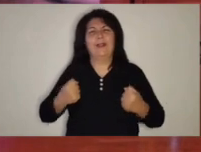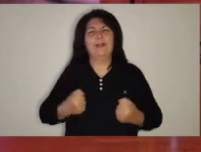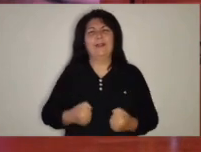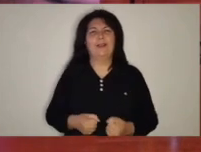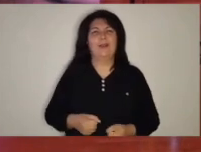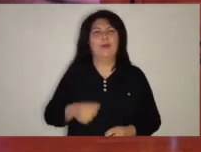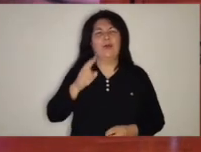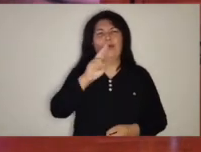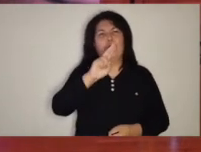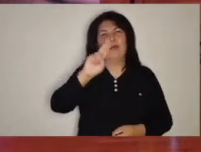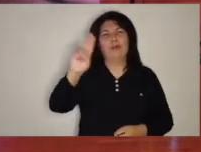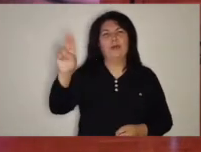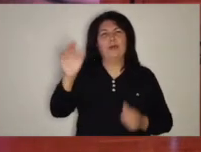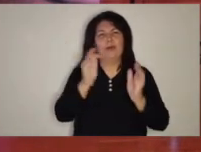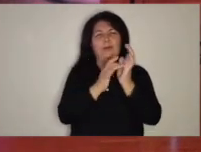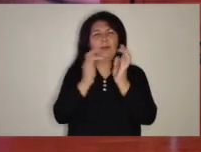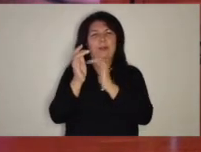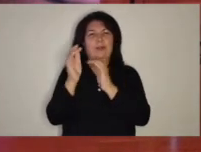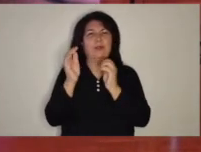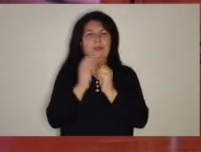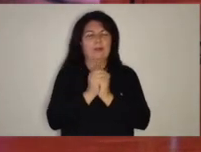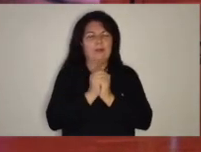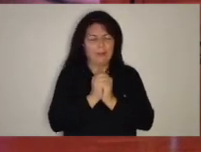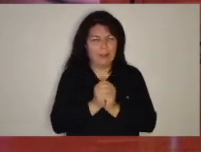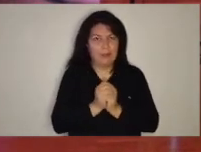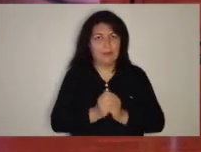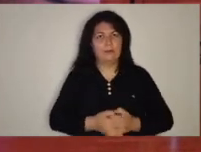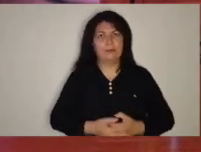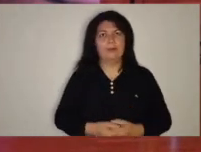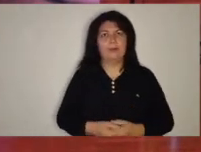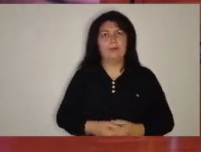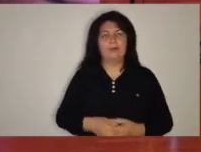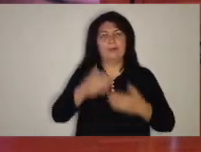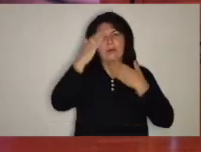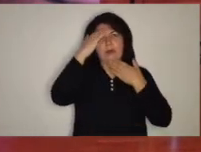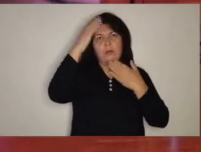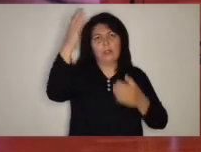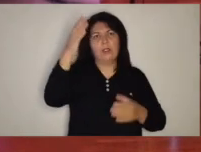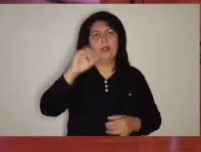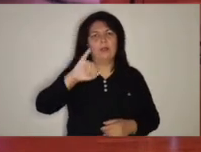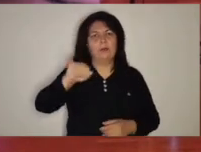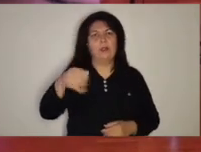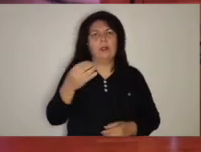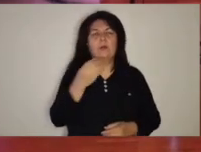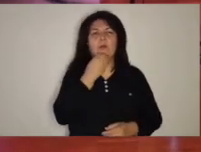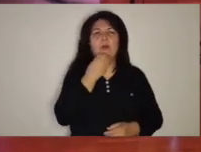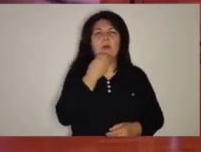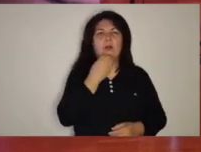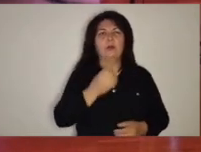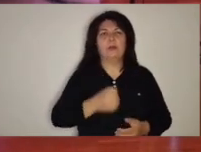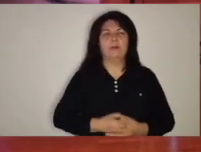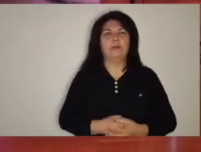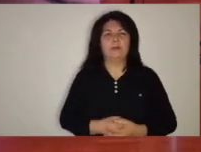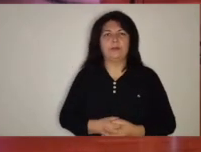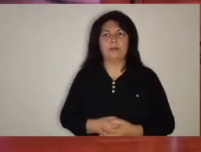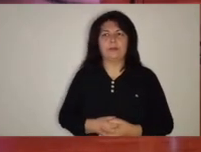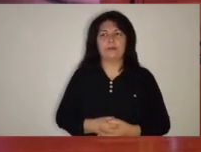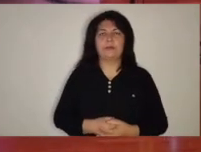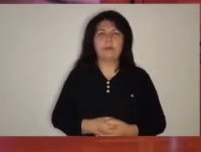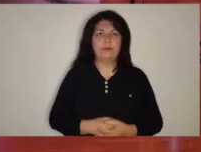de Jesus. Amém. Eu agradeço a oportunidade e o pessoal do ministério